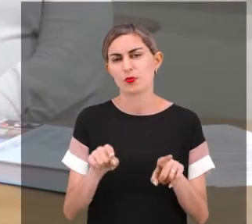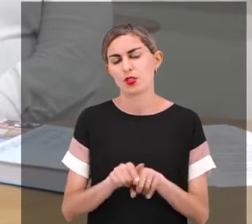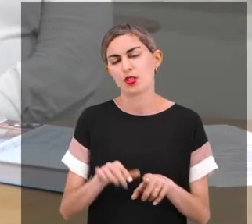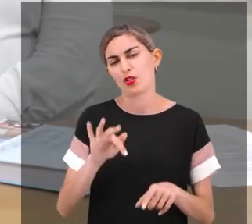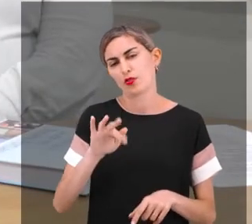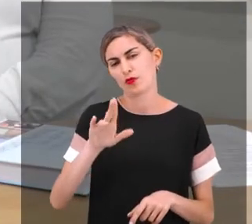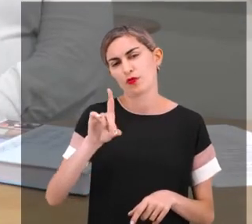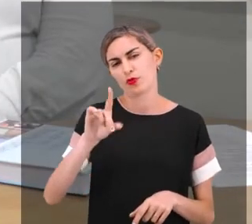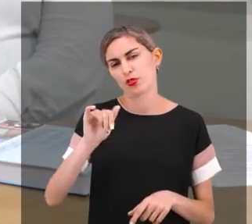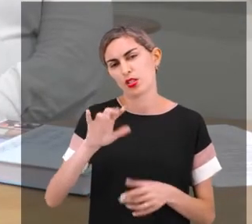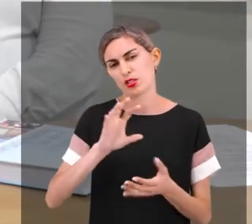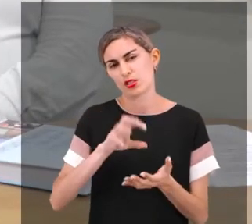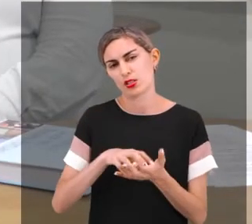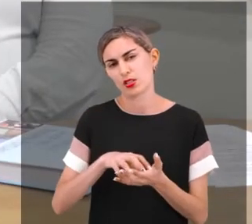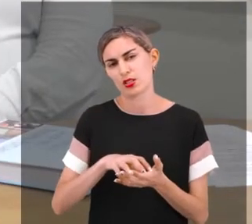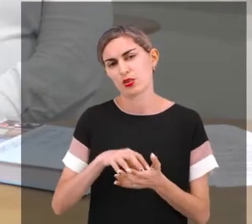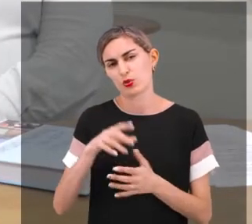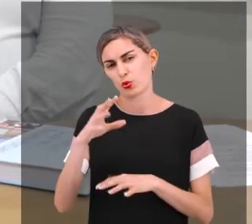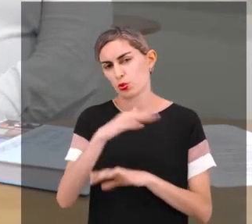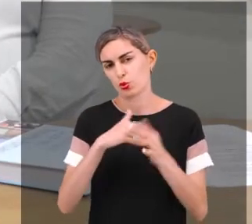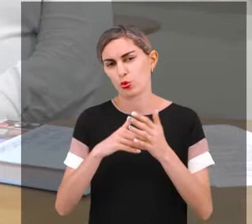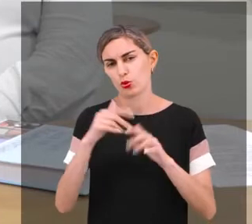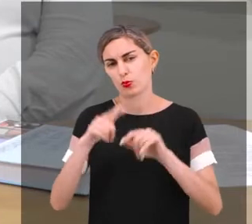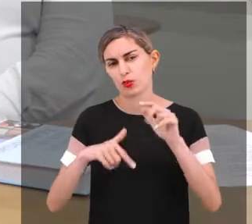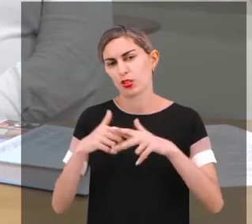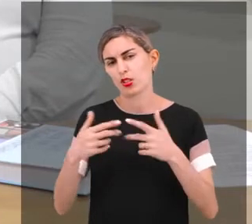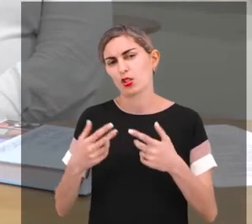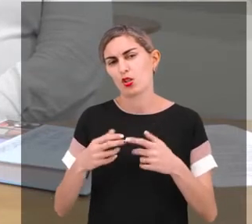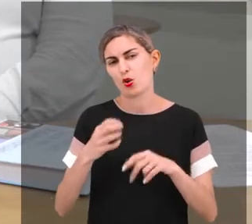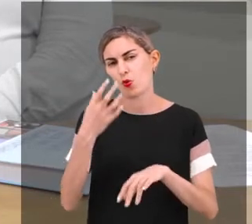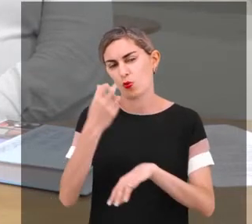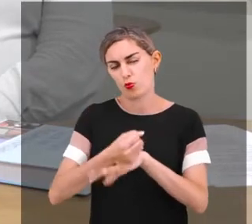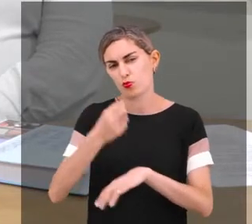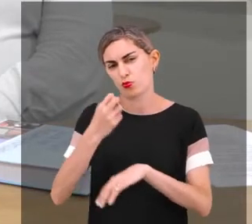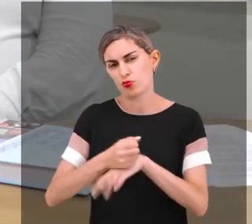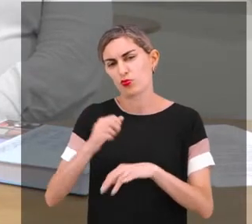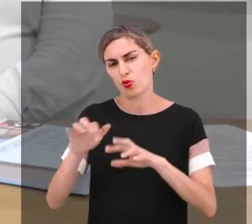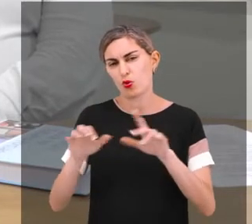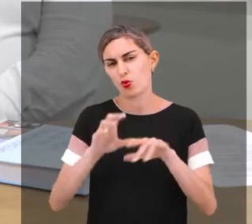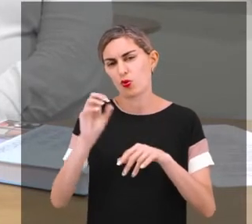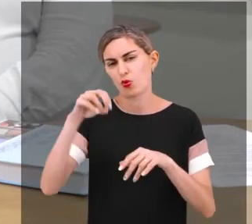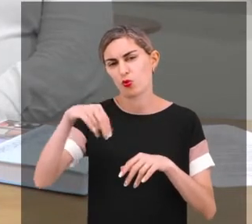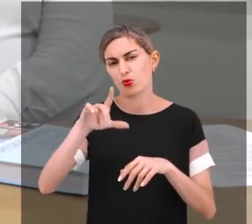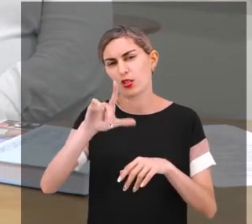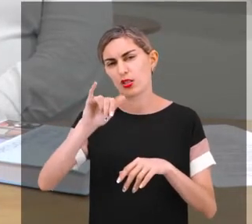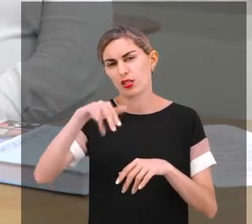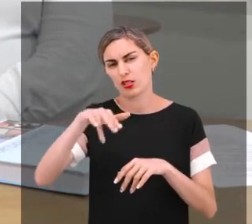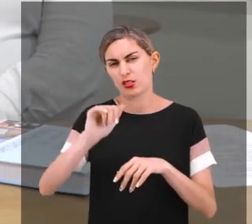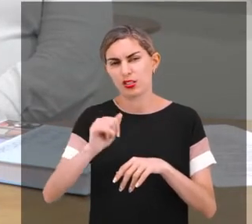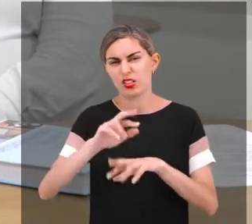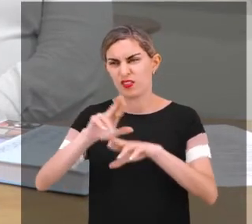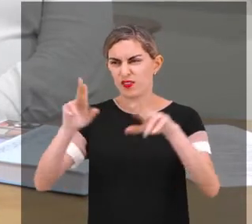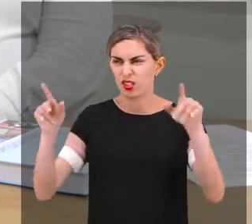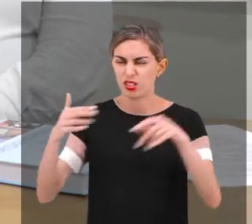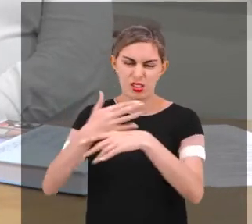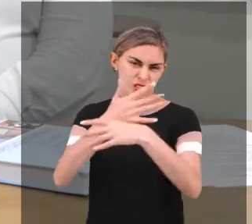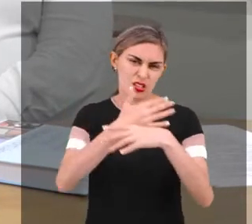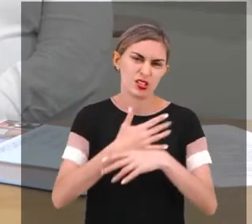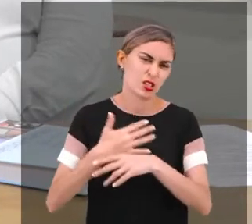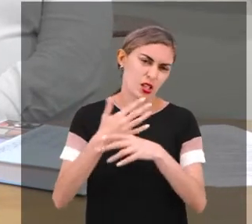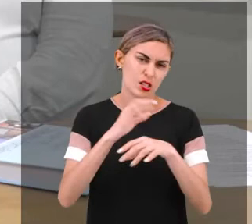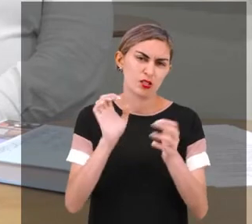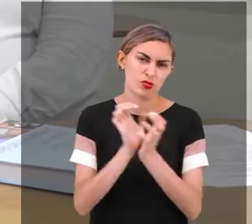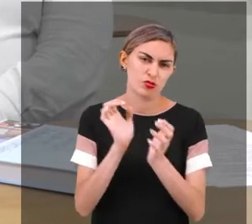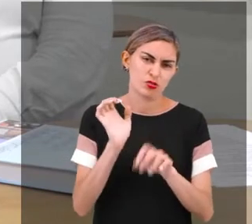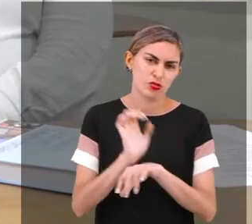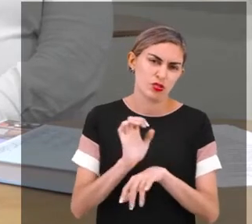a Fundacentro, ela disponibiliza todo esse material online. Então, no site da Fundacentro, vocês que são de diversas cidades que compõem